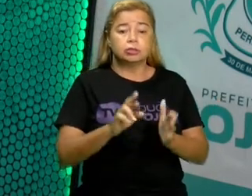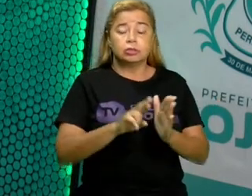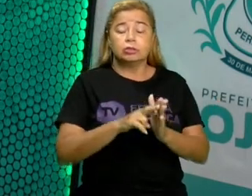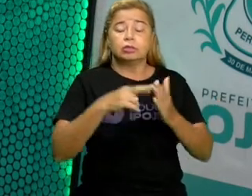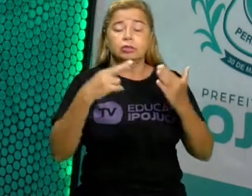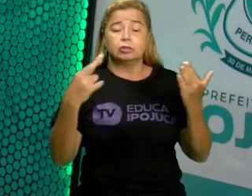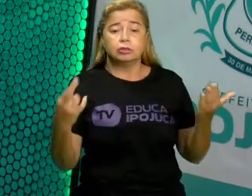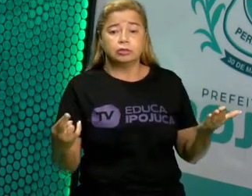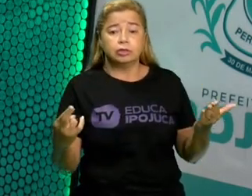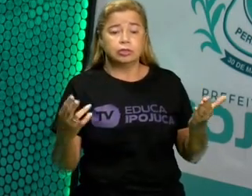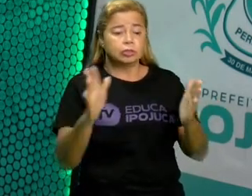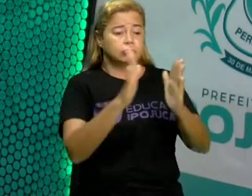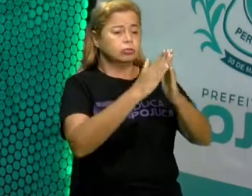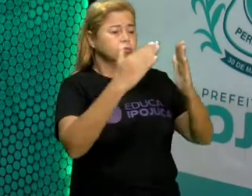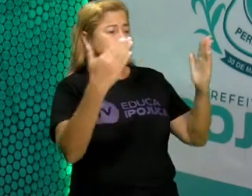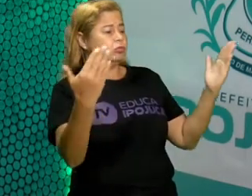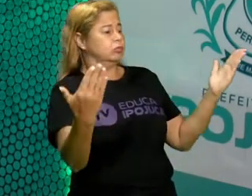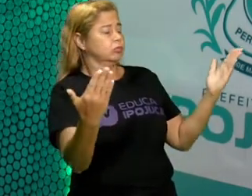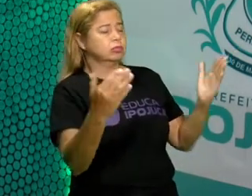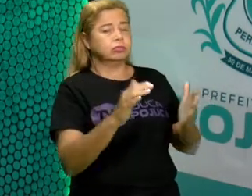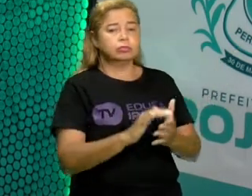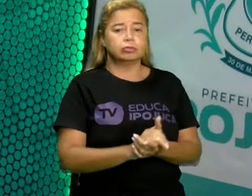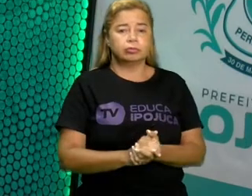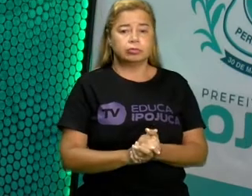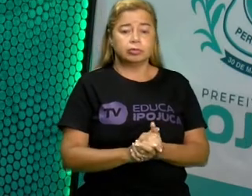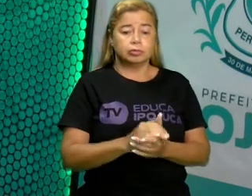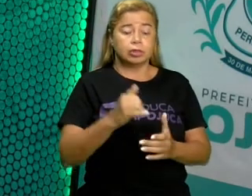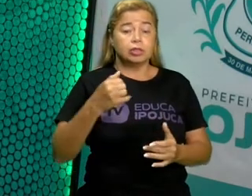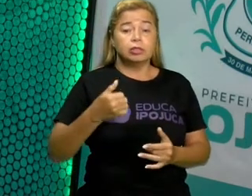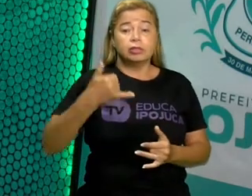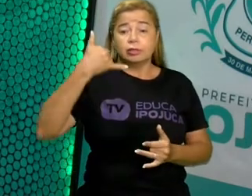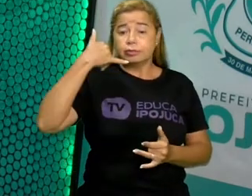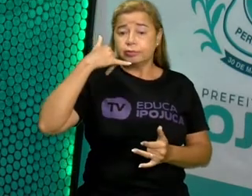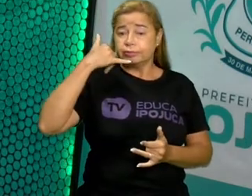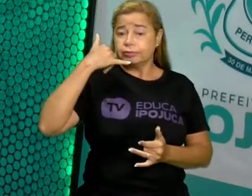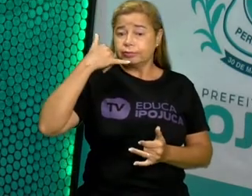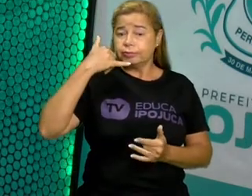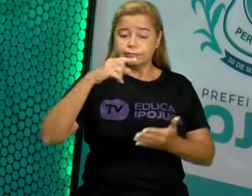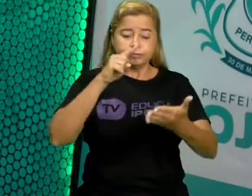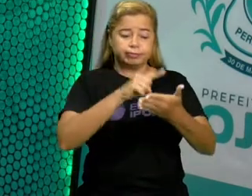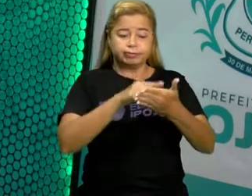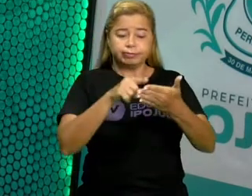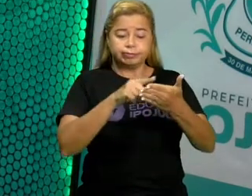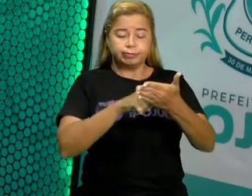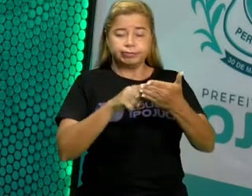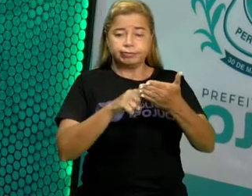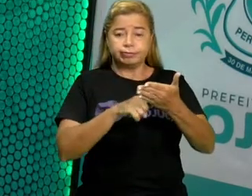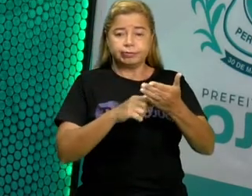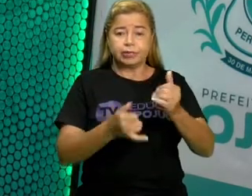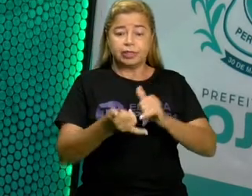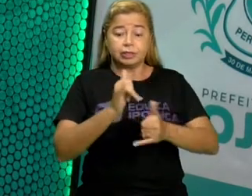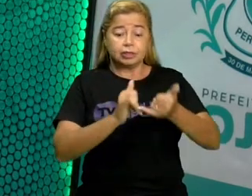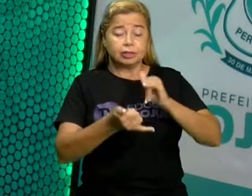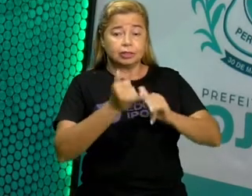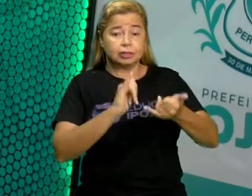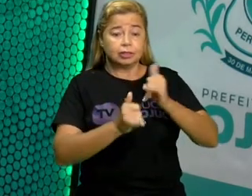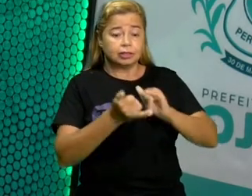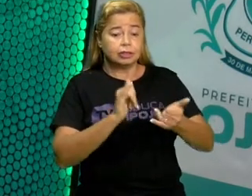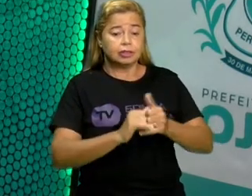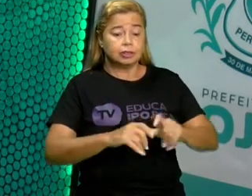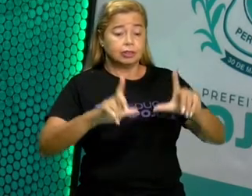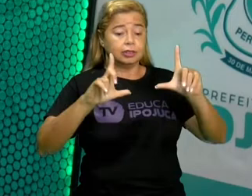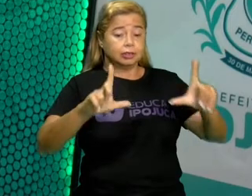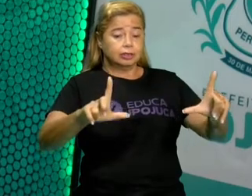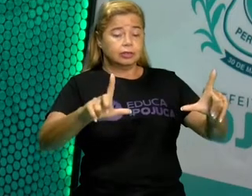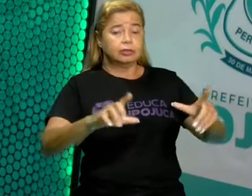revistas jornais o celular que tem lá a internet a televisão